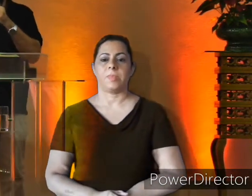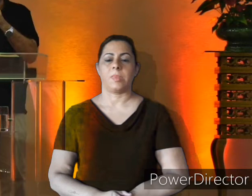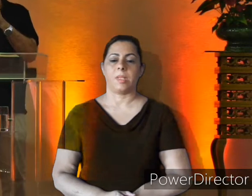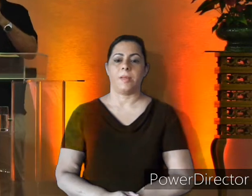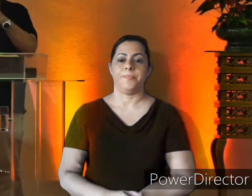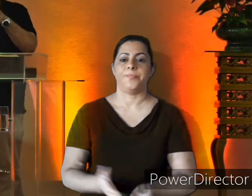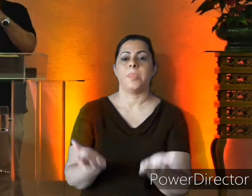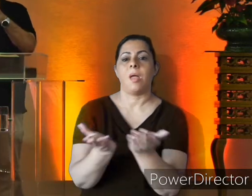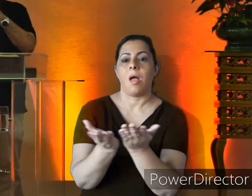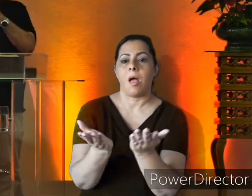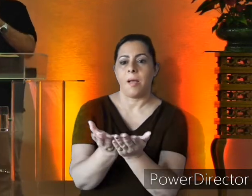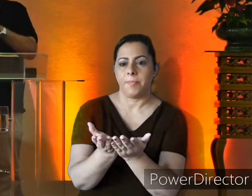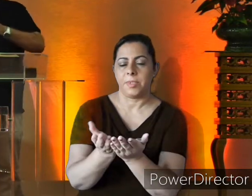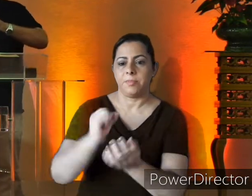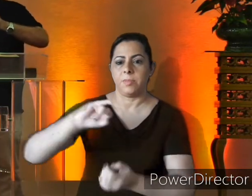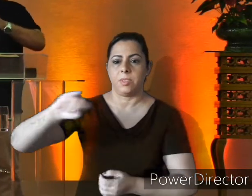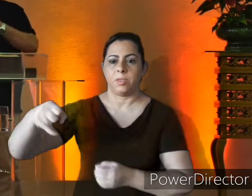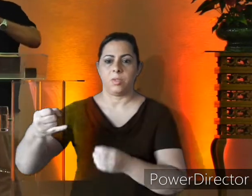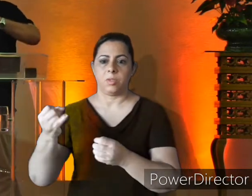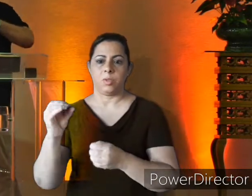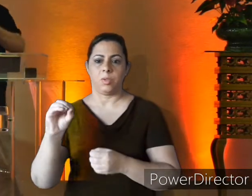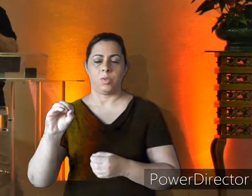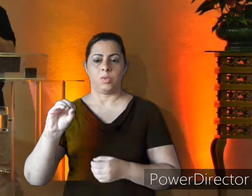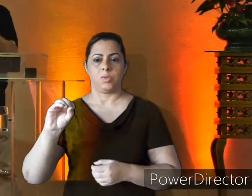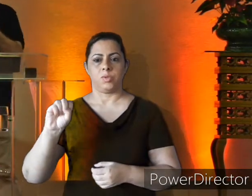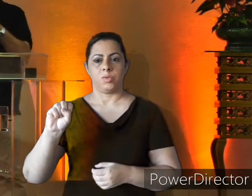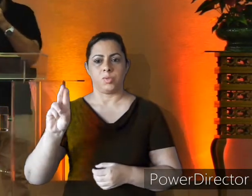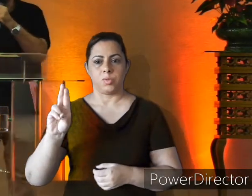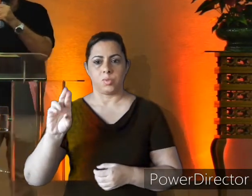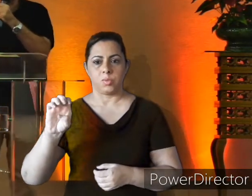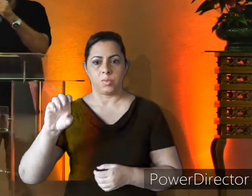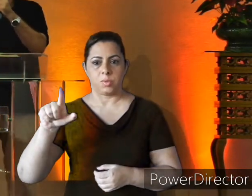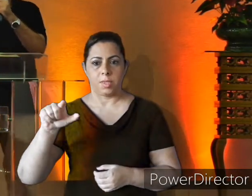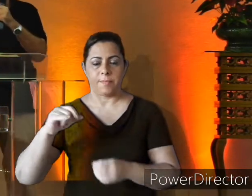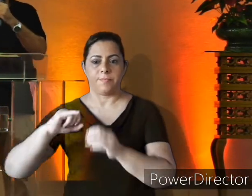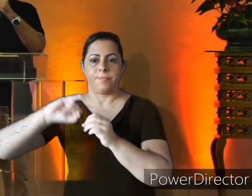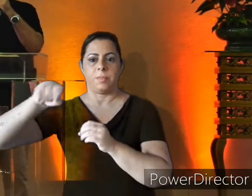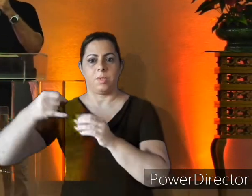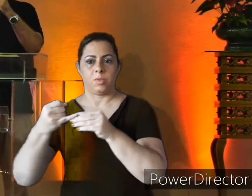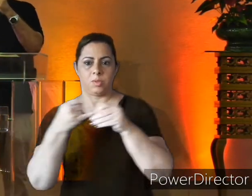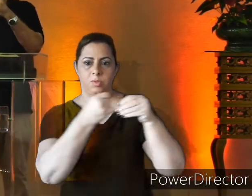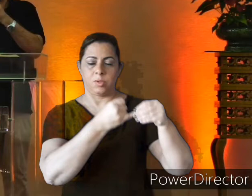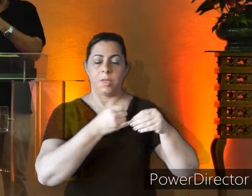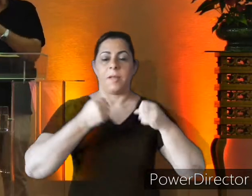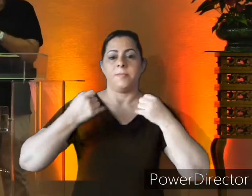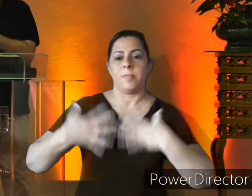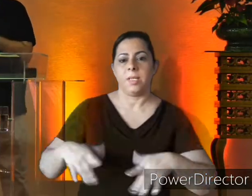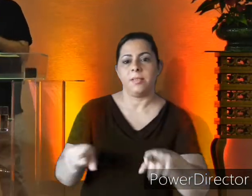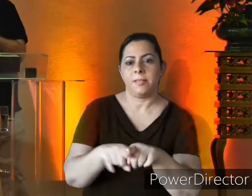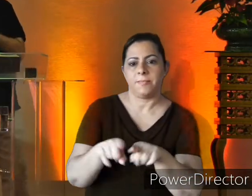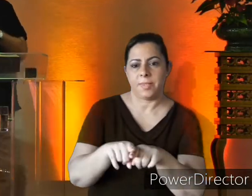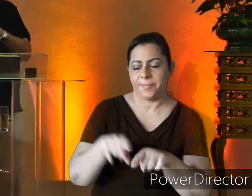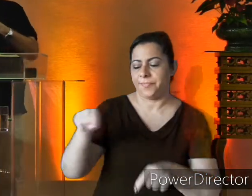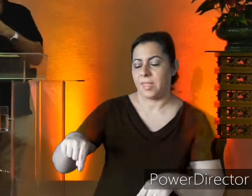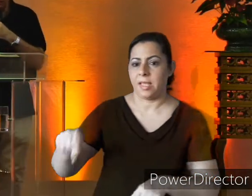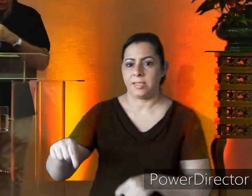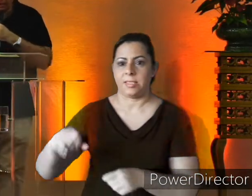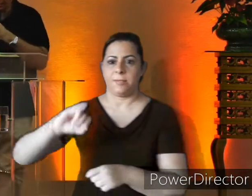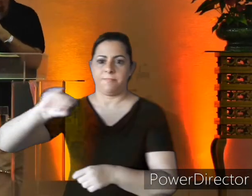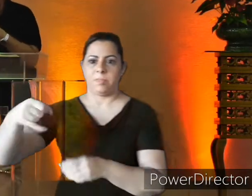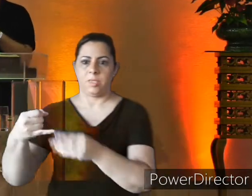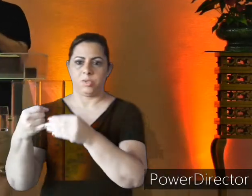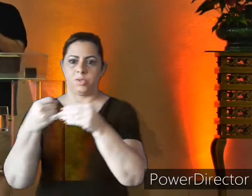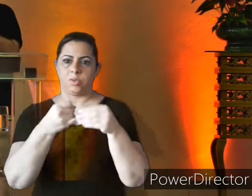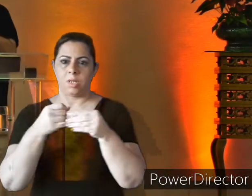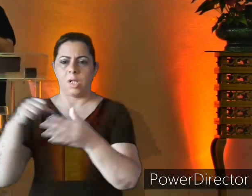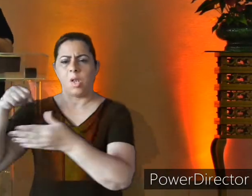mãos levantadas. E enquanto ele estava com as suas mãos levantadas, Josué vencia. Quando ele baixava as suas mãos, por causa